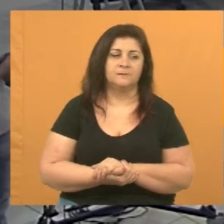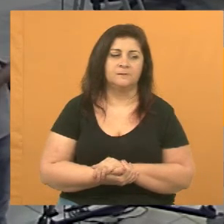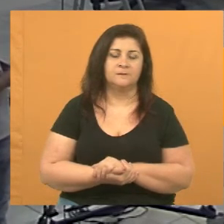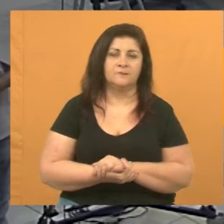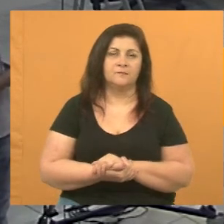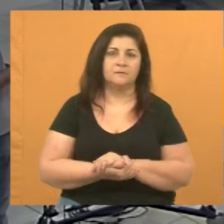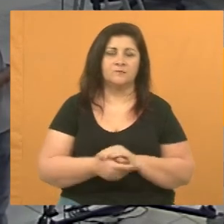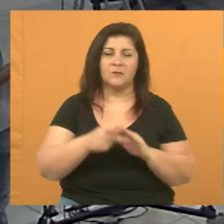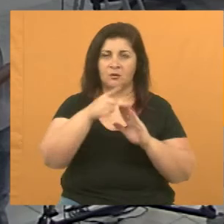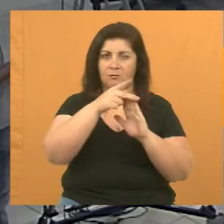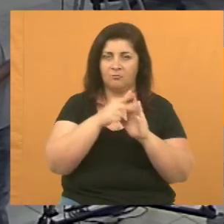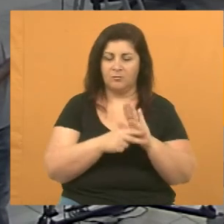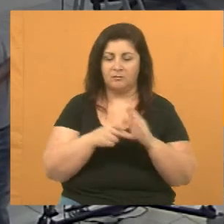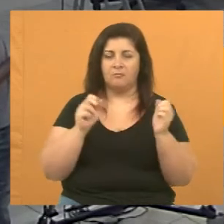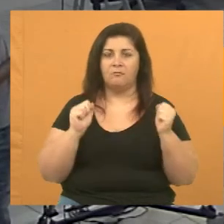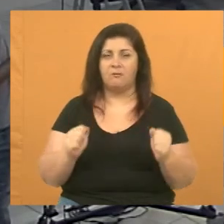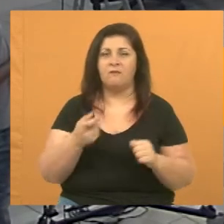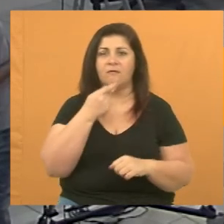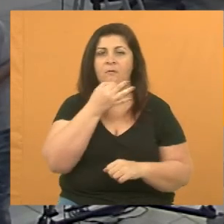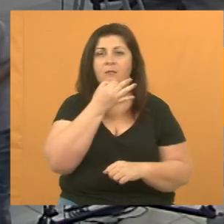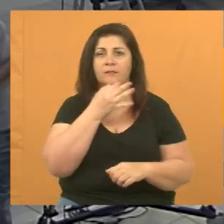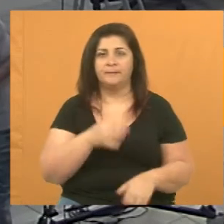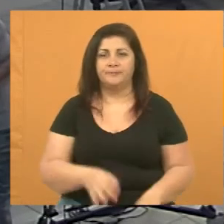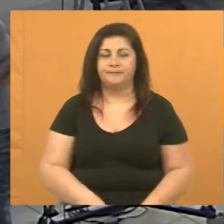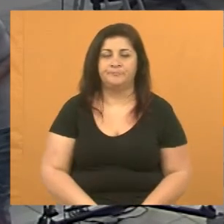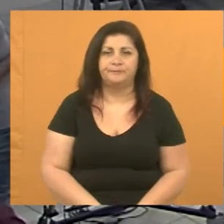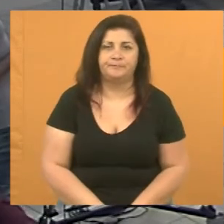O projeto continua em discussão.